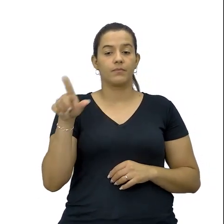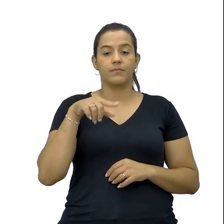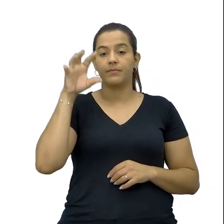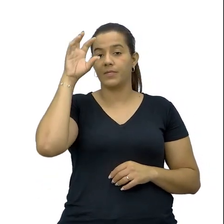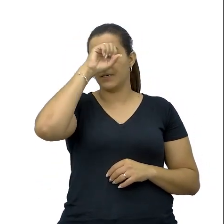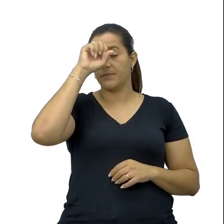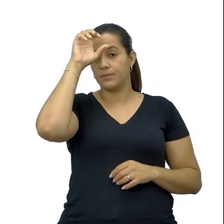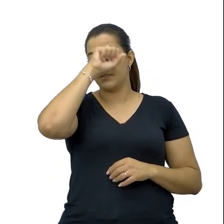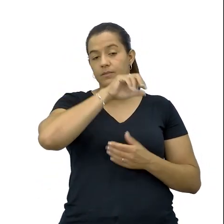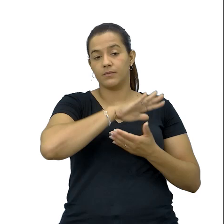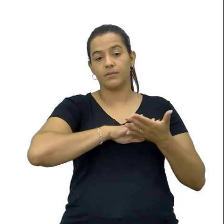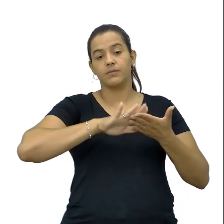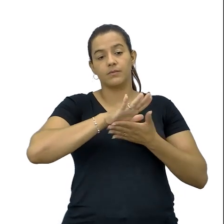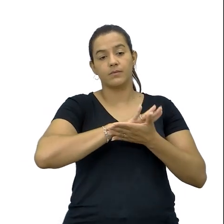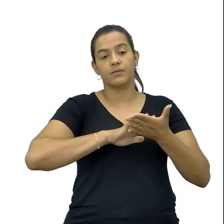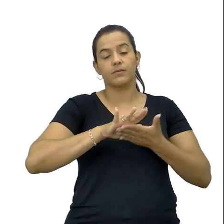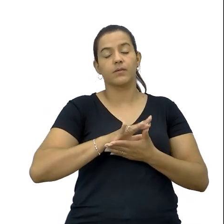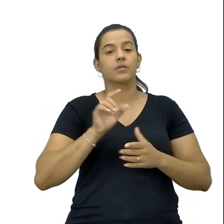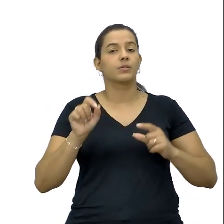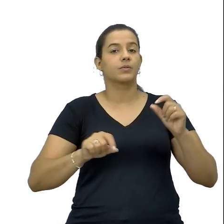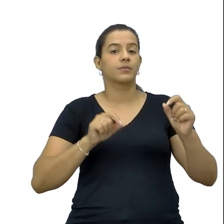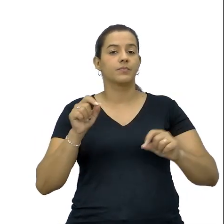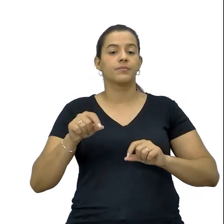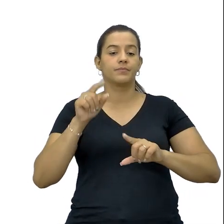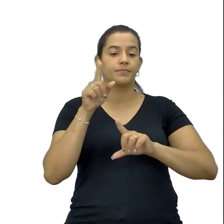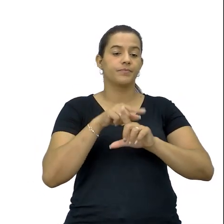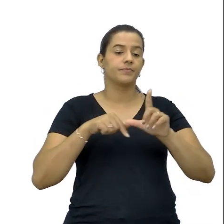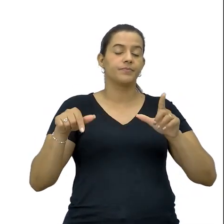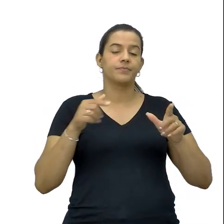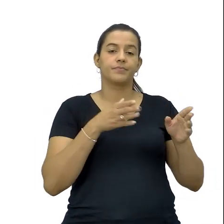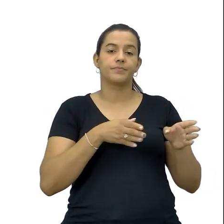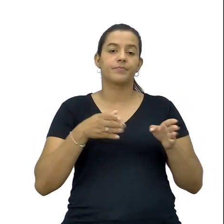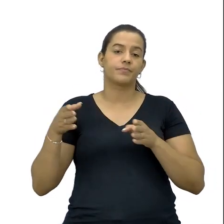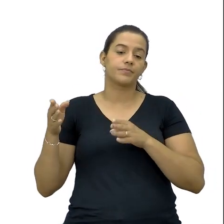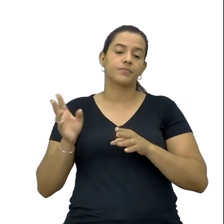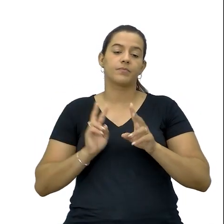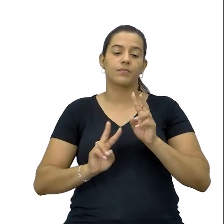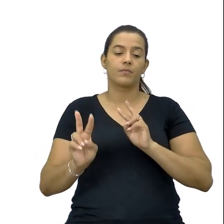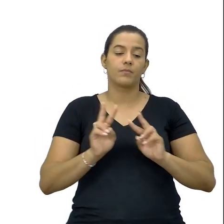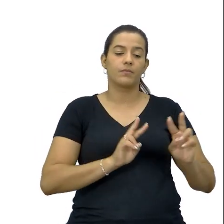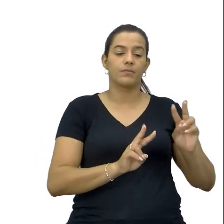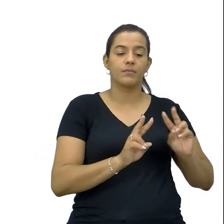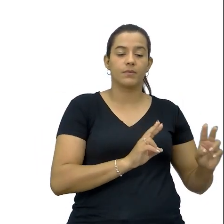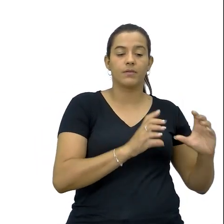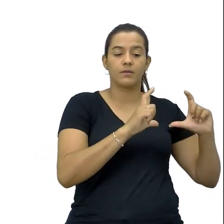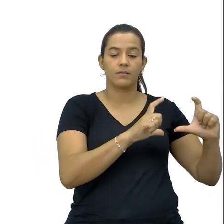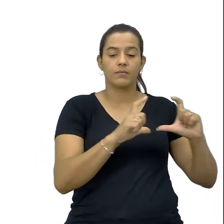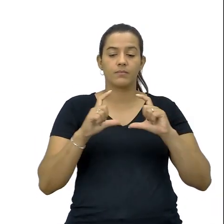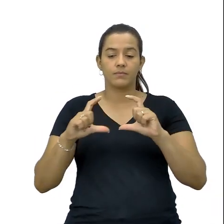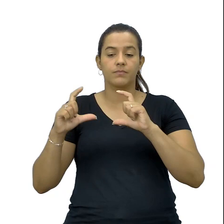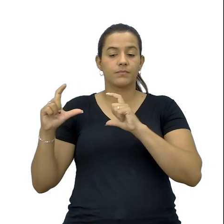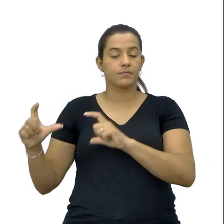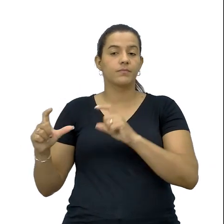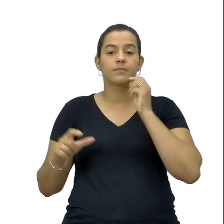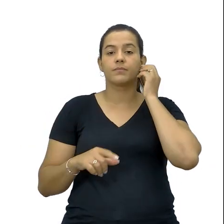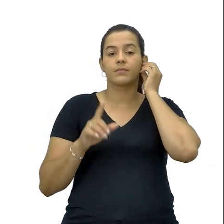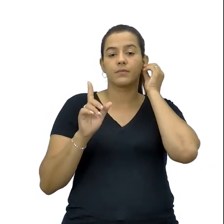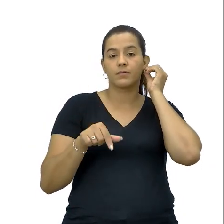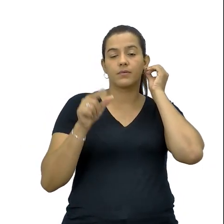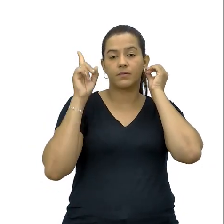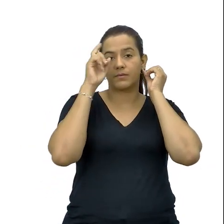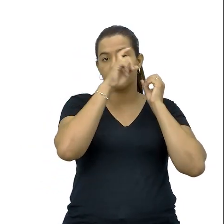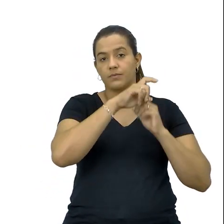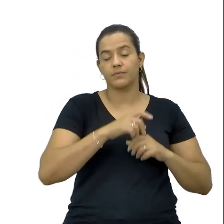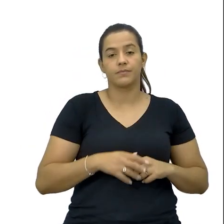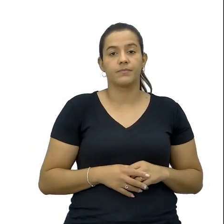aprendeu, né, o que é o plano cartesiano, né, as ordenadas, os pares, né, das coordenadas, né, isso é difícil,